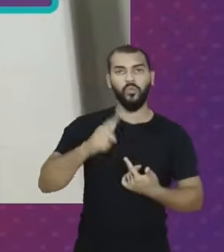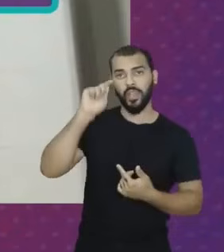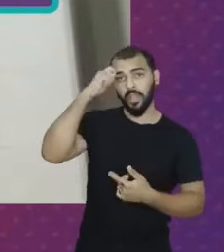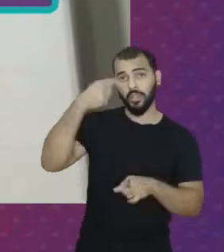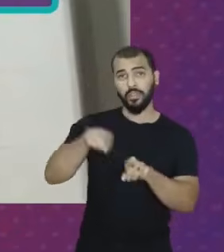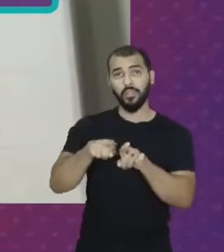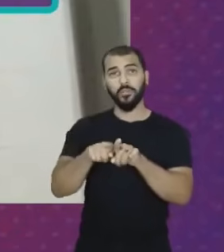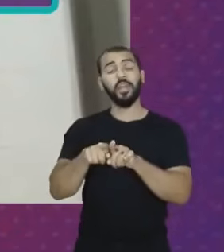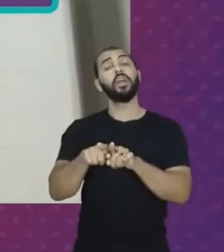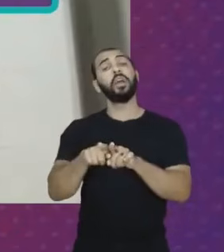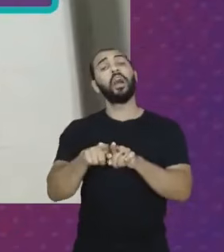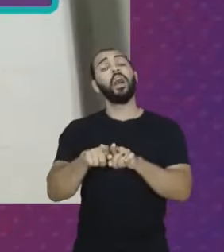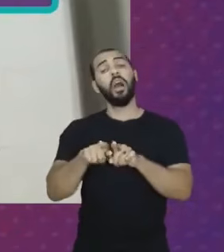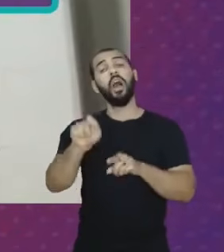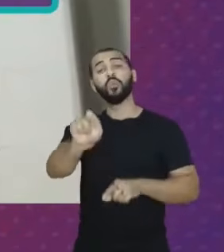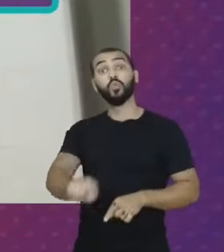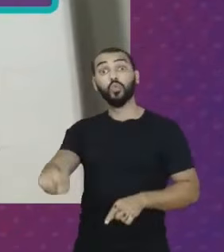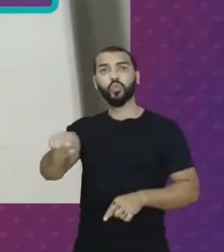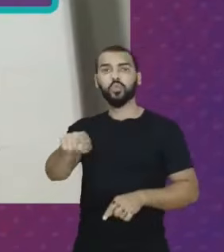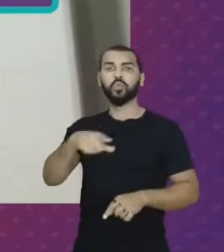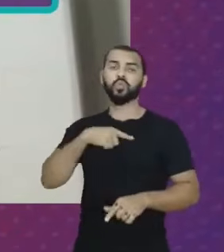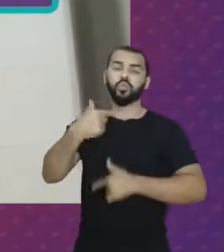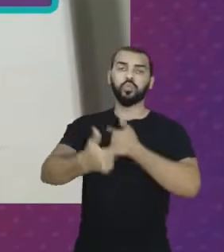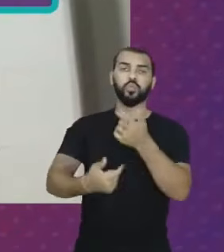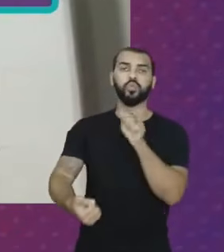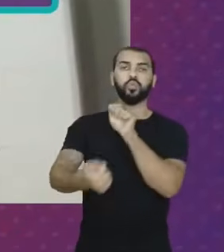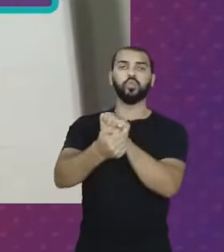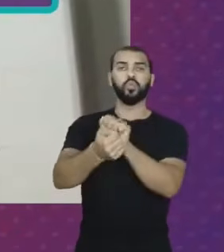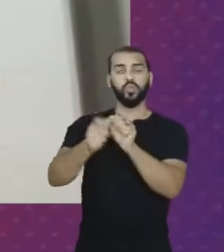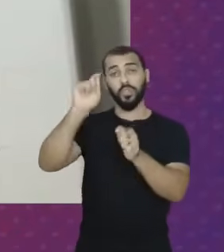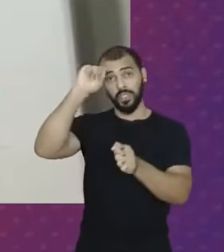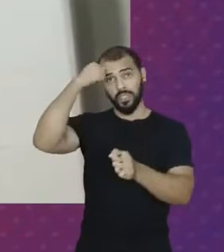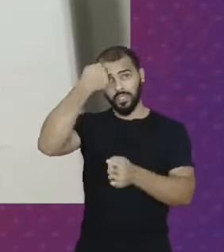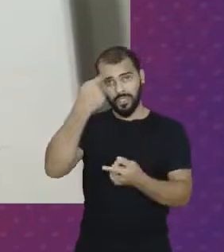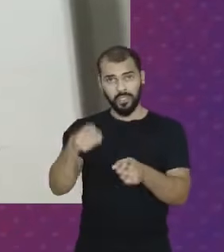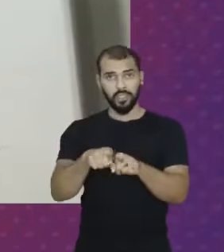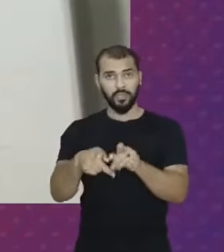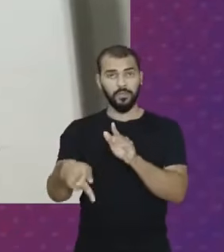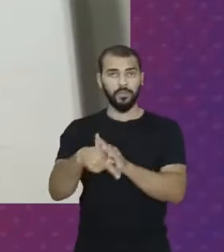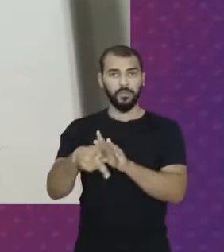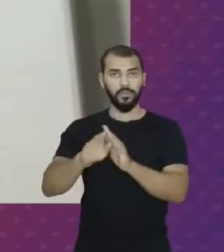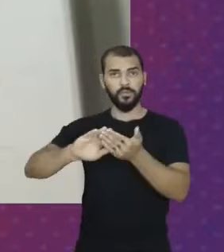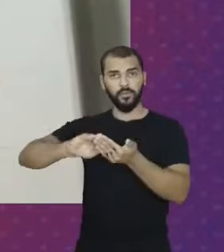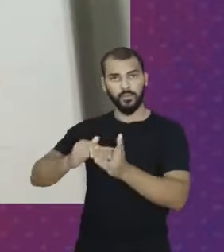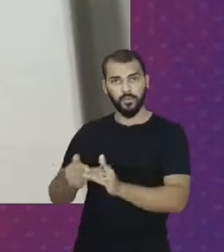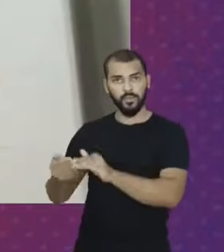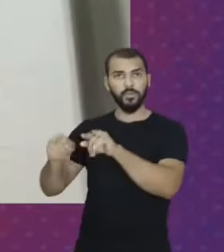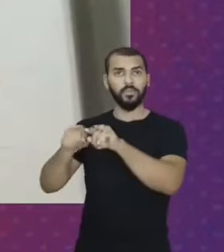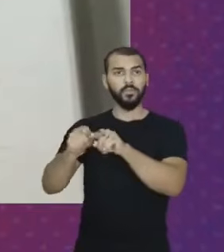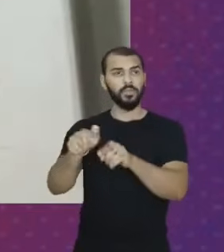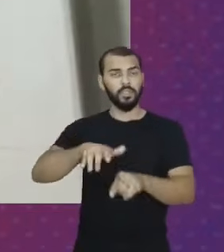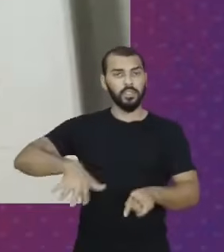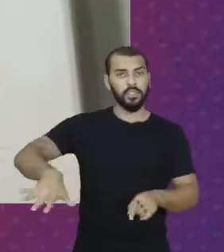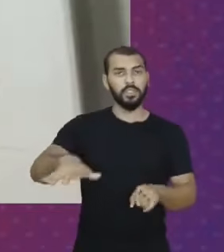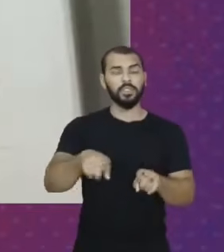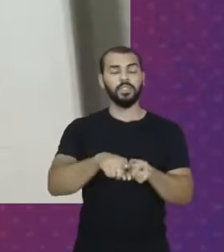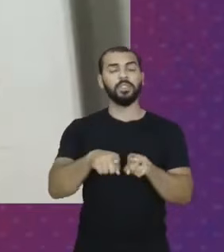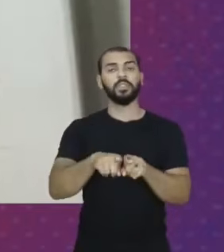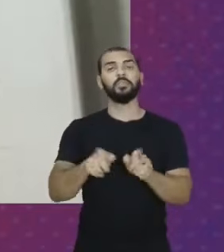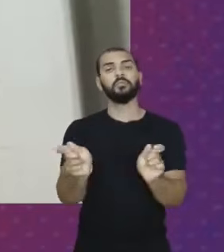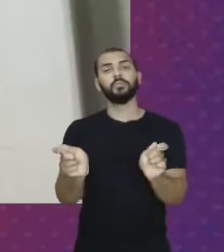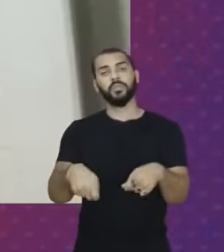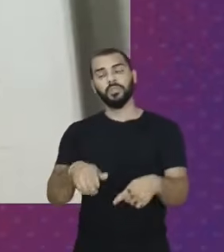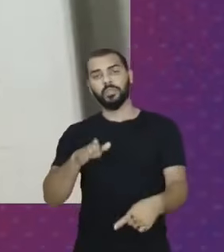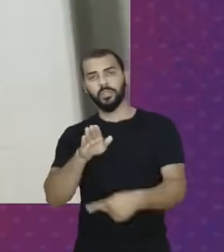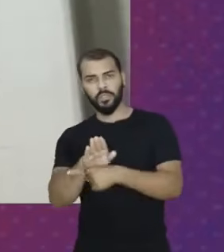associações que trabalham com a população negra lá nas periferias, em outros espaços, favorecer a